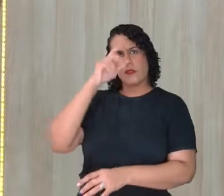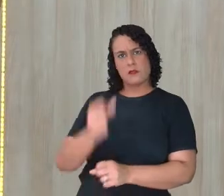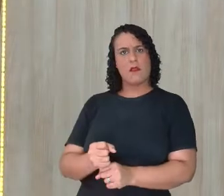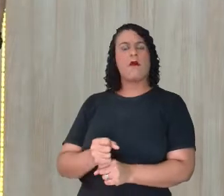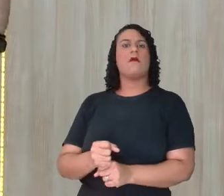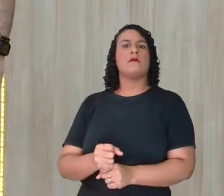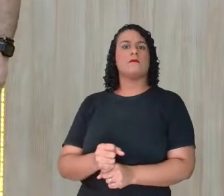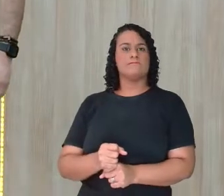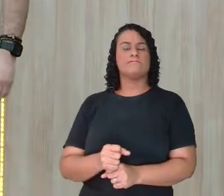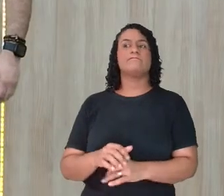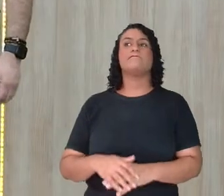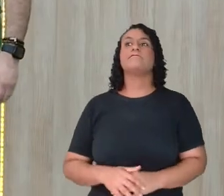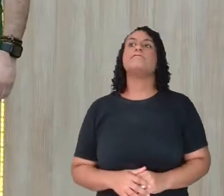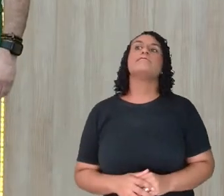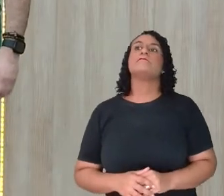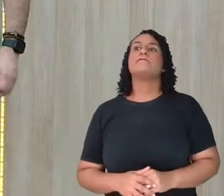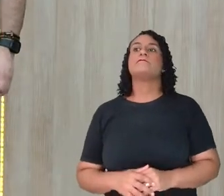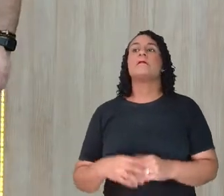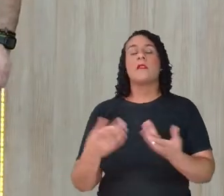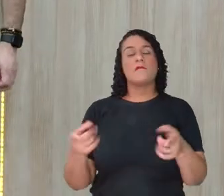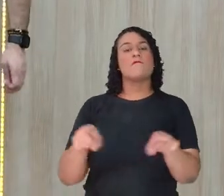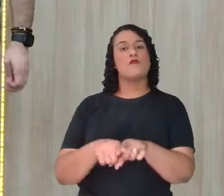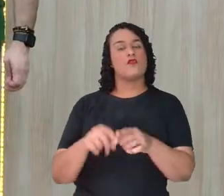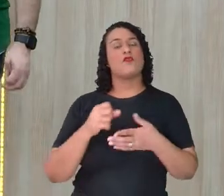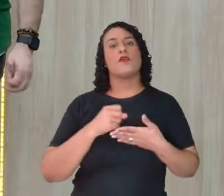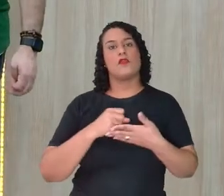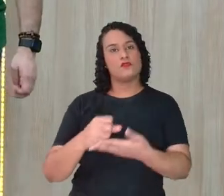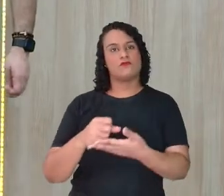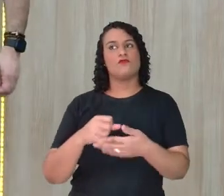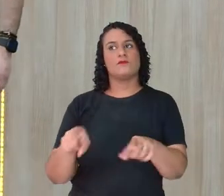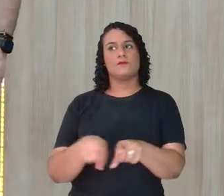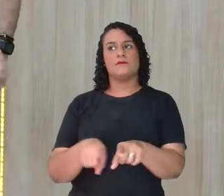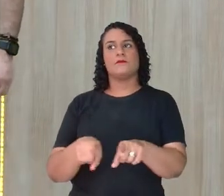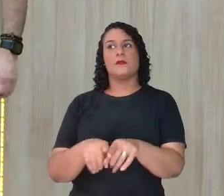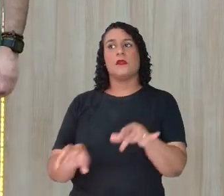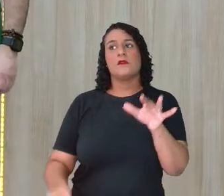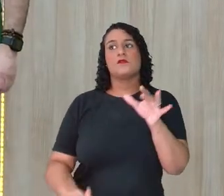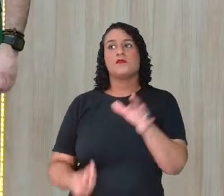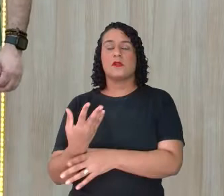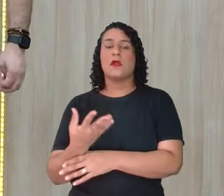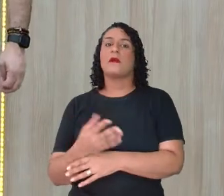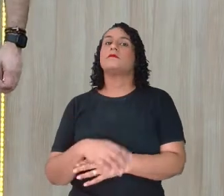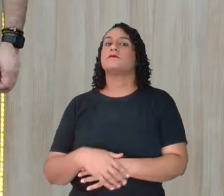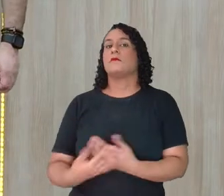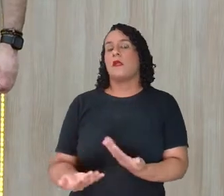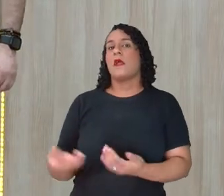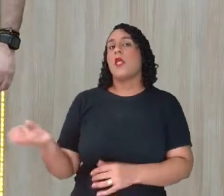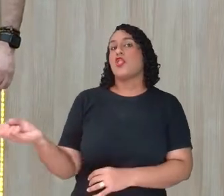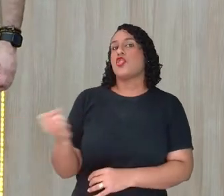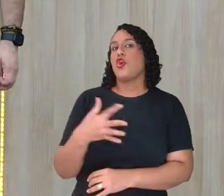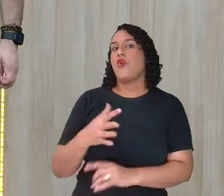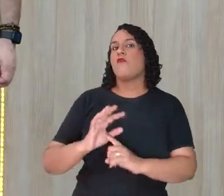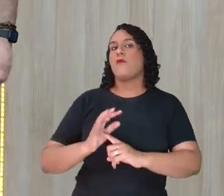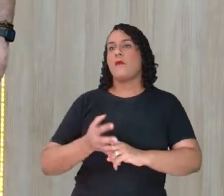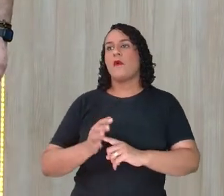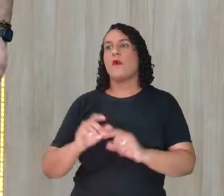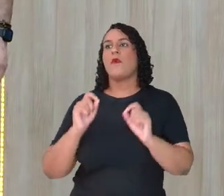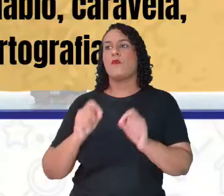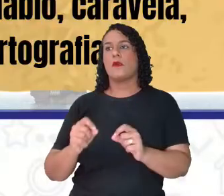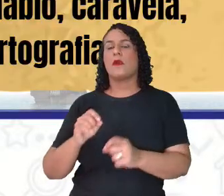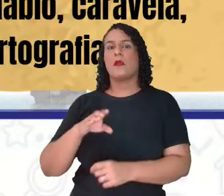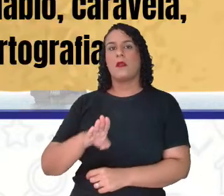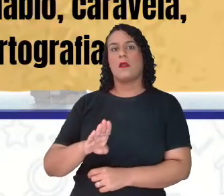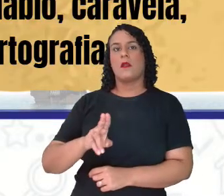Então, isso aqui também contribuiu. E o surgimento de novos aparelhos para a navegação, como por exemplo a